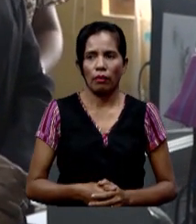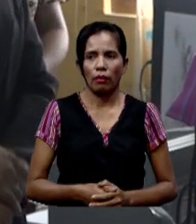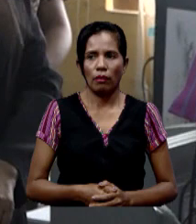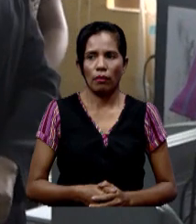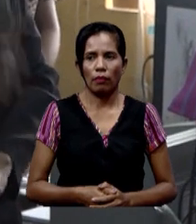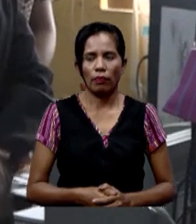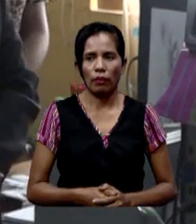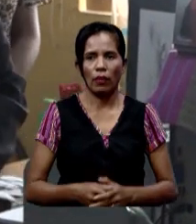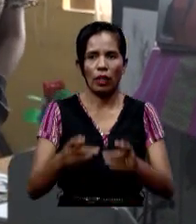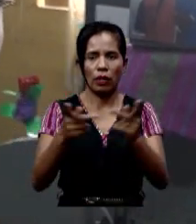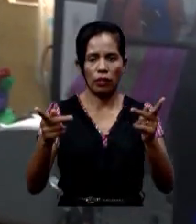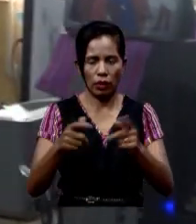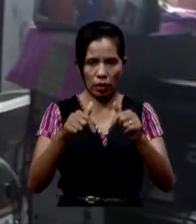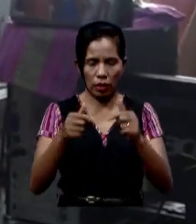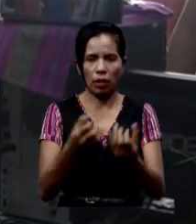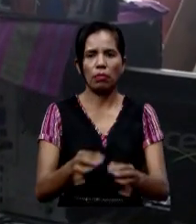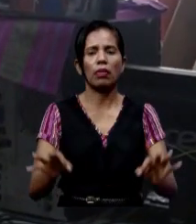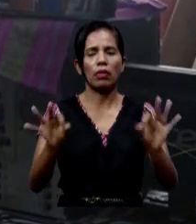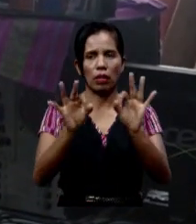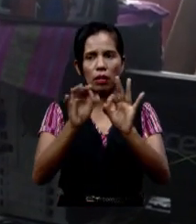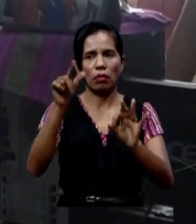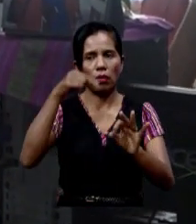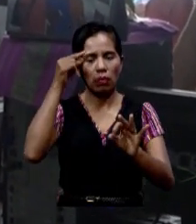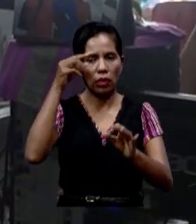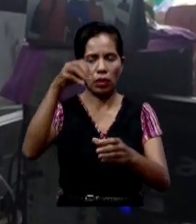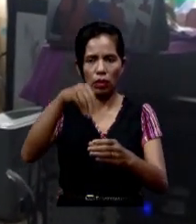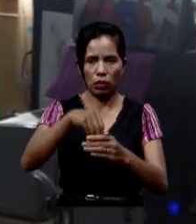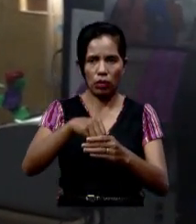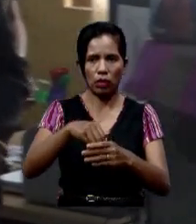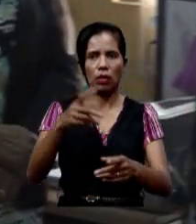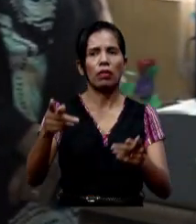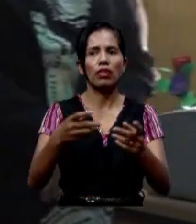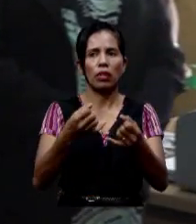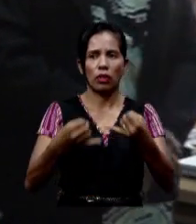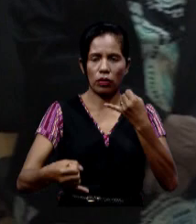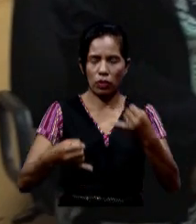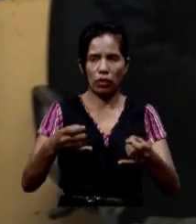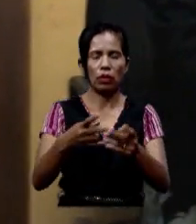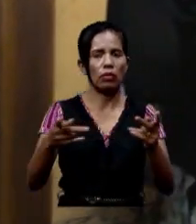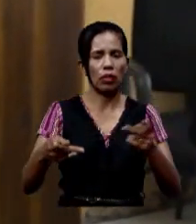e área ainda não é bem que é importante para o governo, mas incluímos a área de justiça, centro de formação.